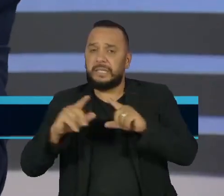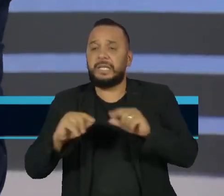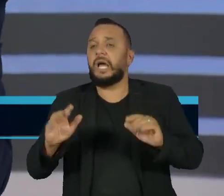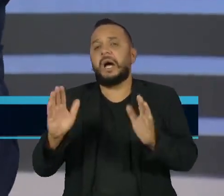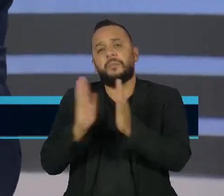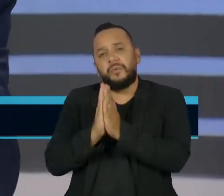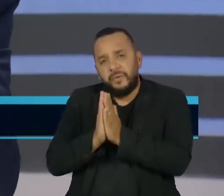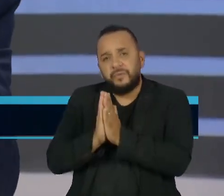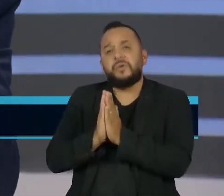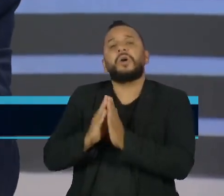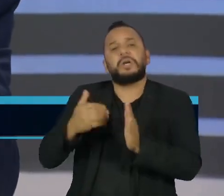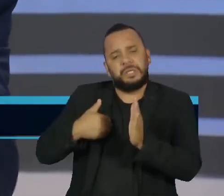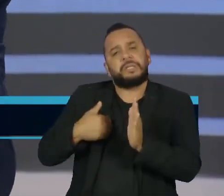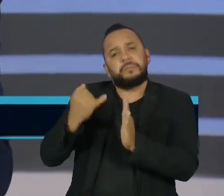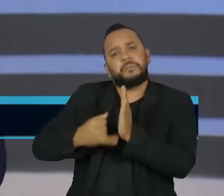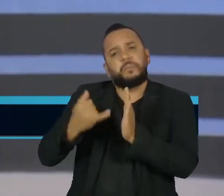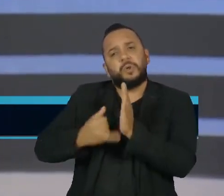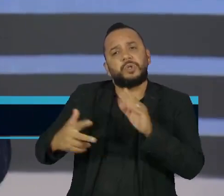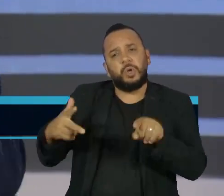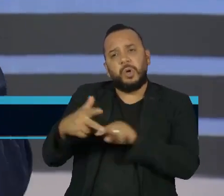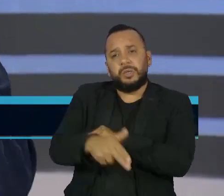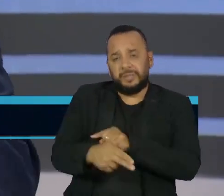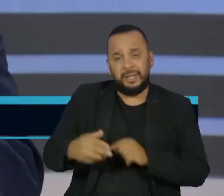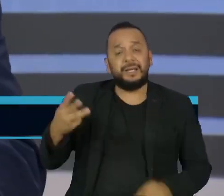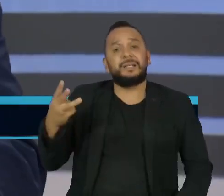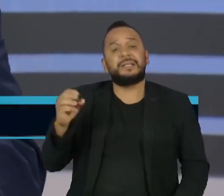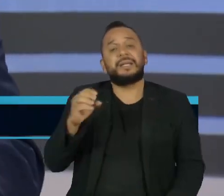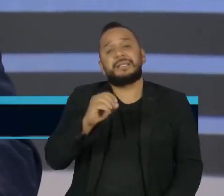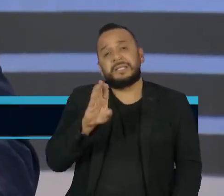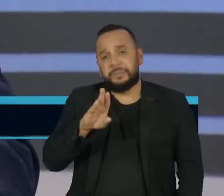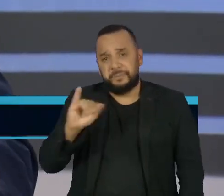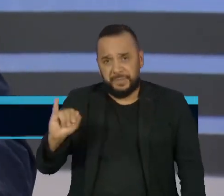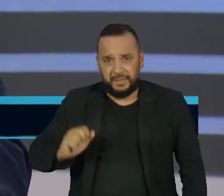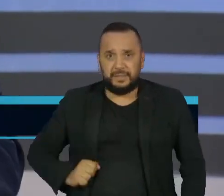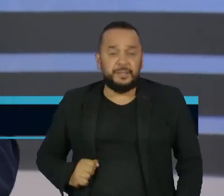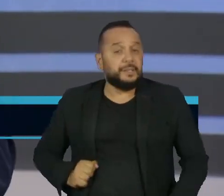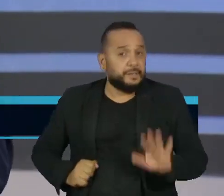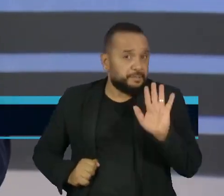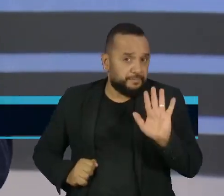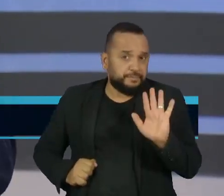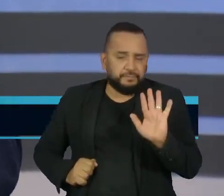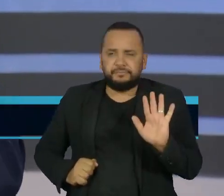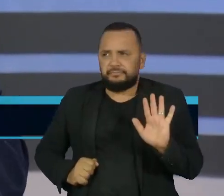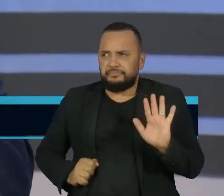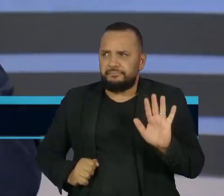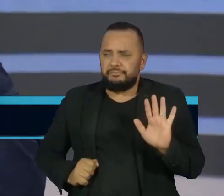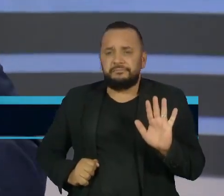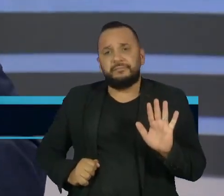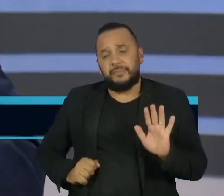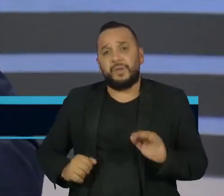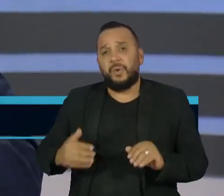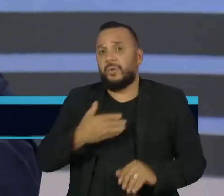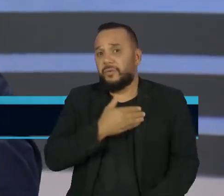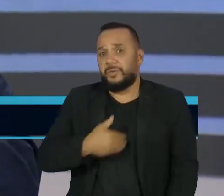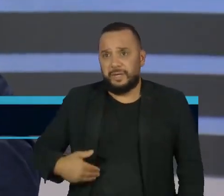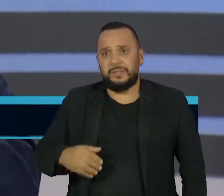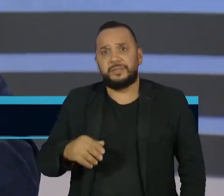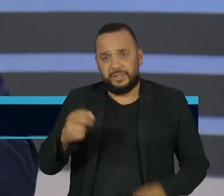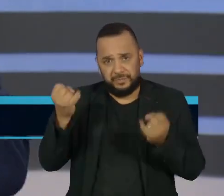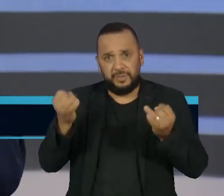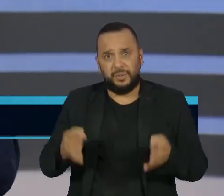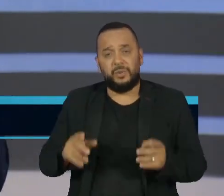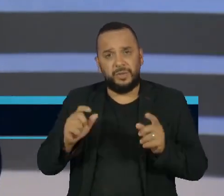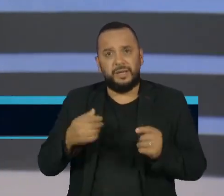federal. O governo estadual de São Paulo, segundo até o Dimas Ramalho disse um dia aqui, é algo próximo de 80 bilhões por